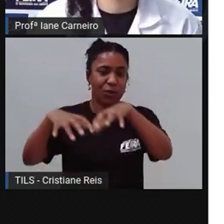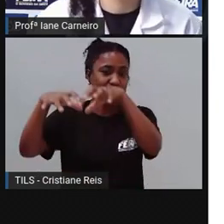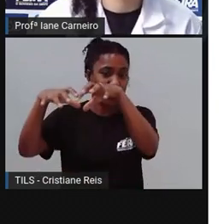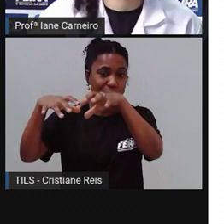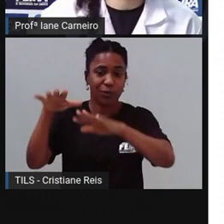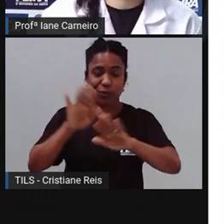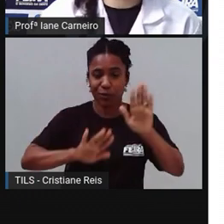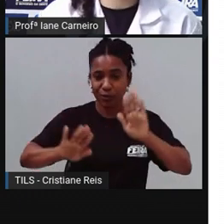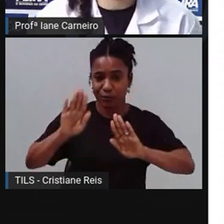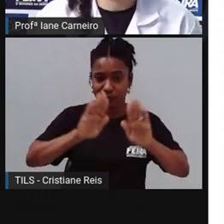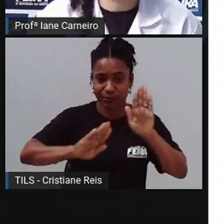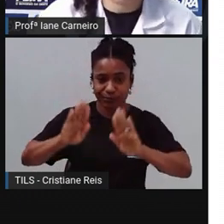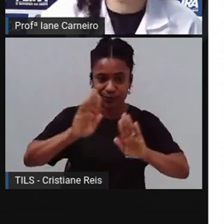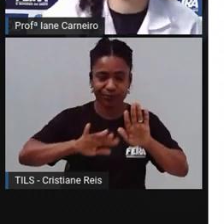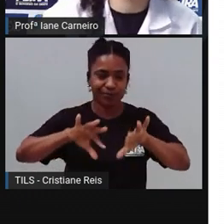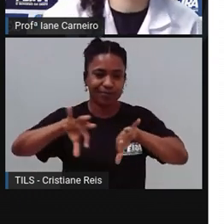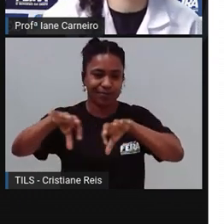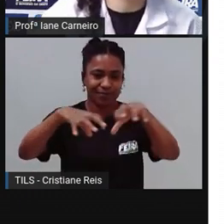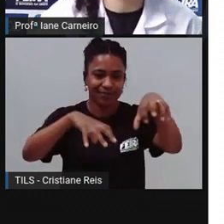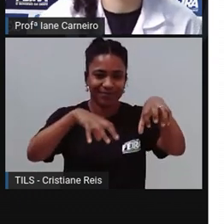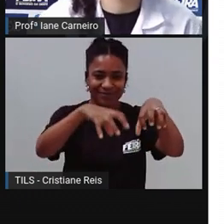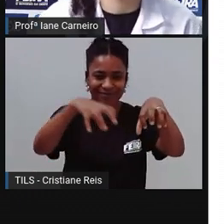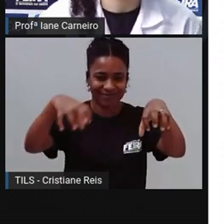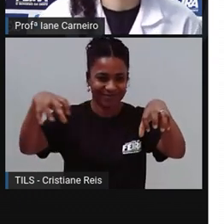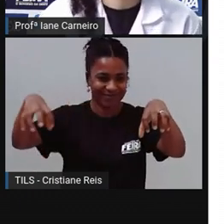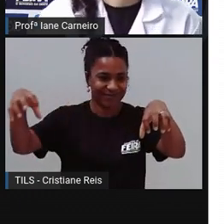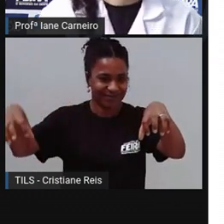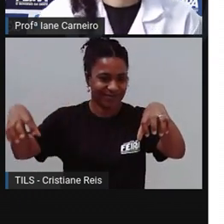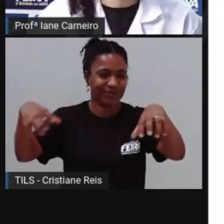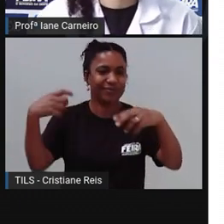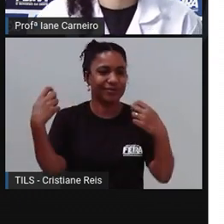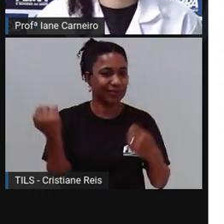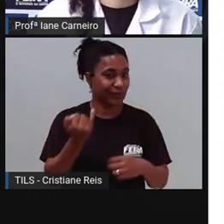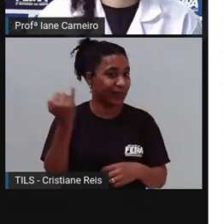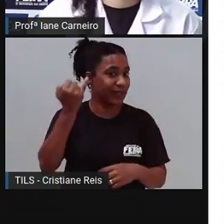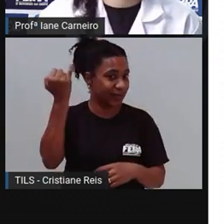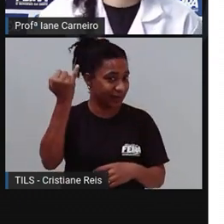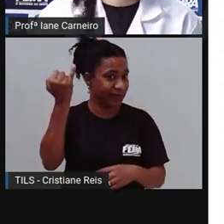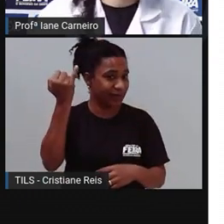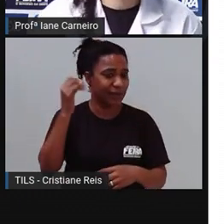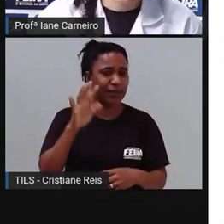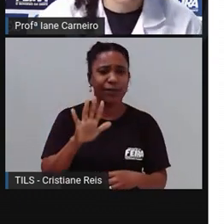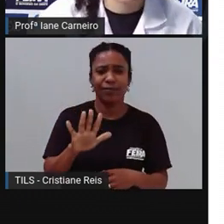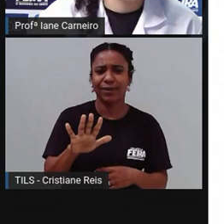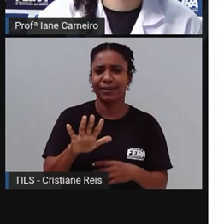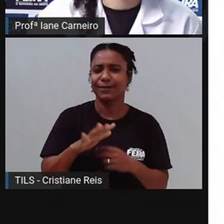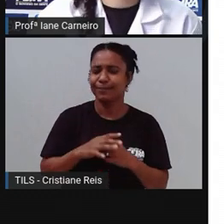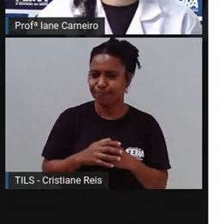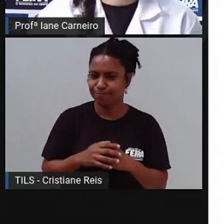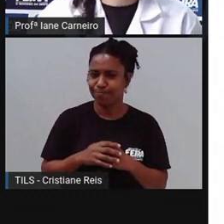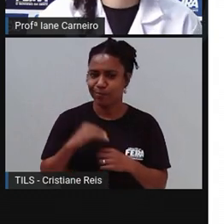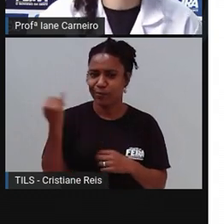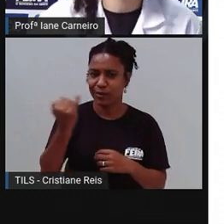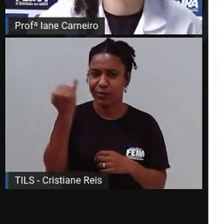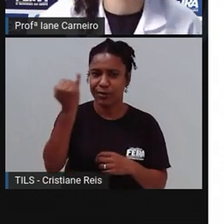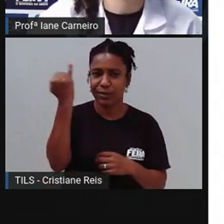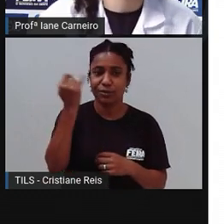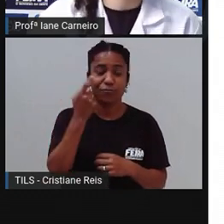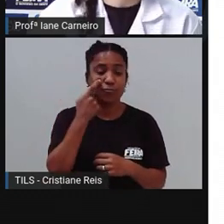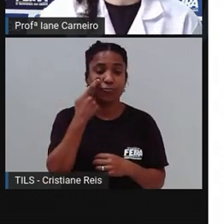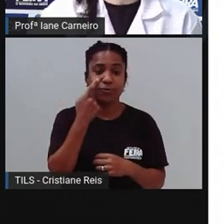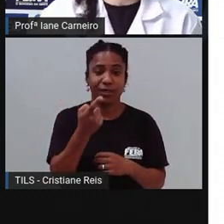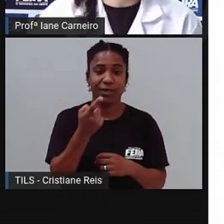que ter, né? Em separar bem esse lixo, né? Mas é importante que você saiba, né? Como é que é